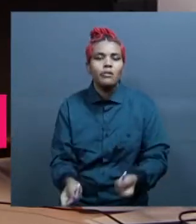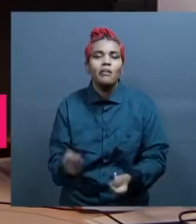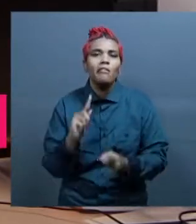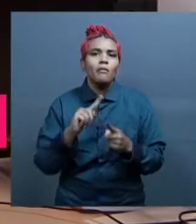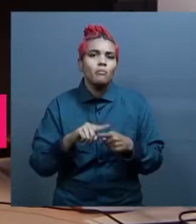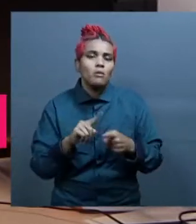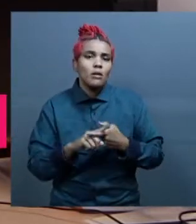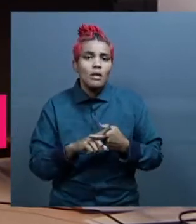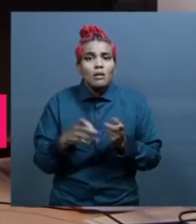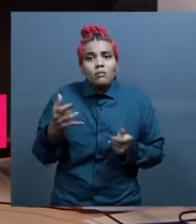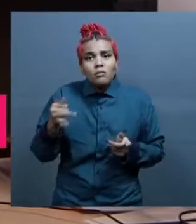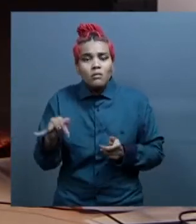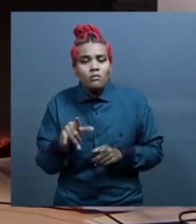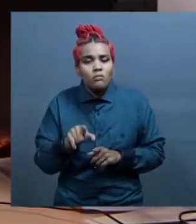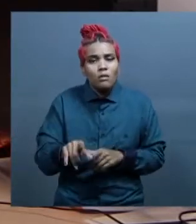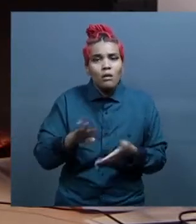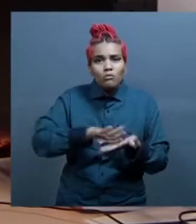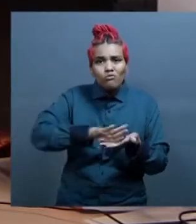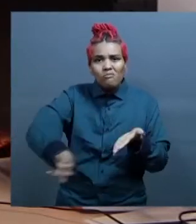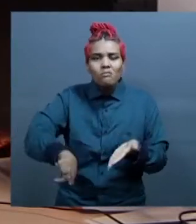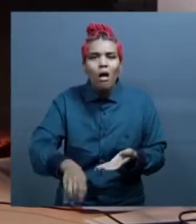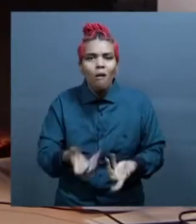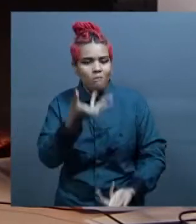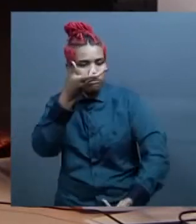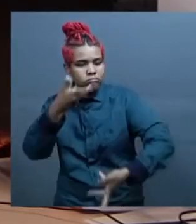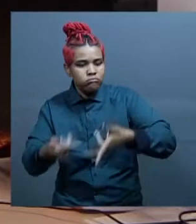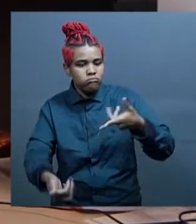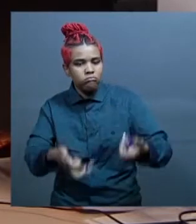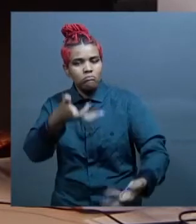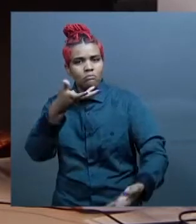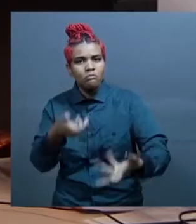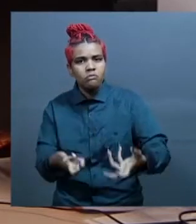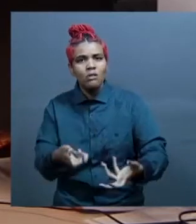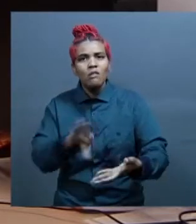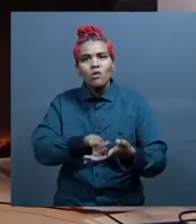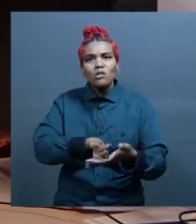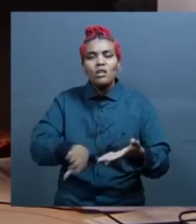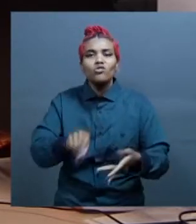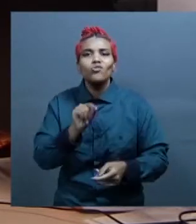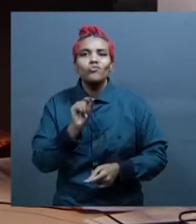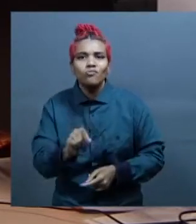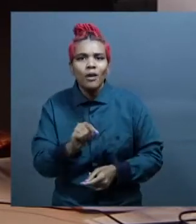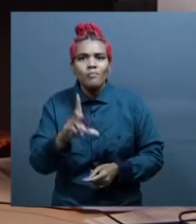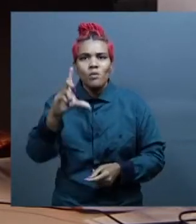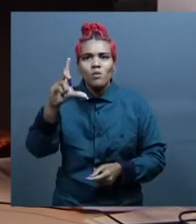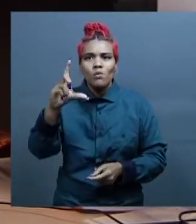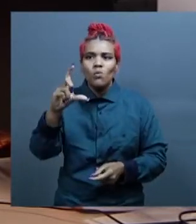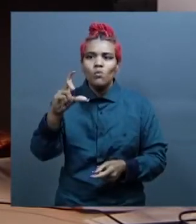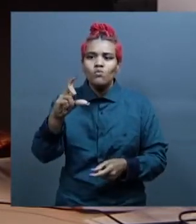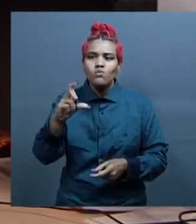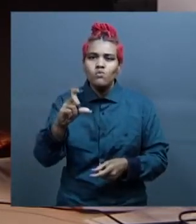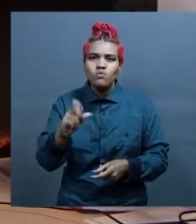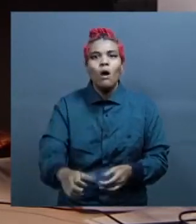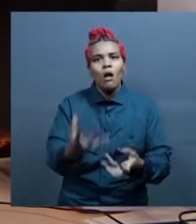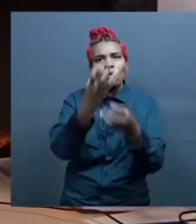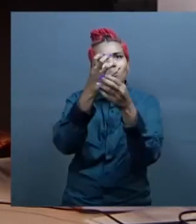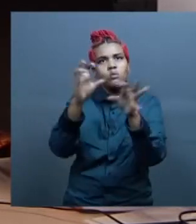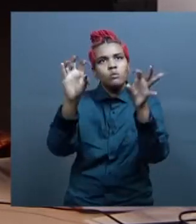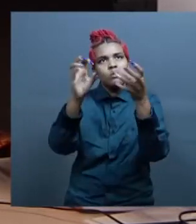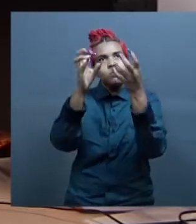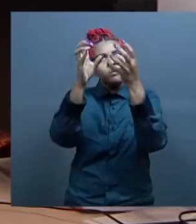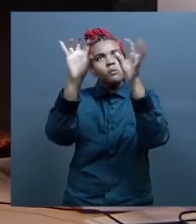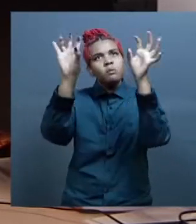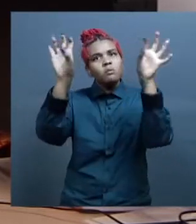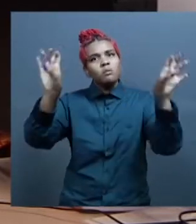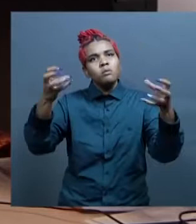representa 50 anos de 50% das emissões de gases efeito estufa do brasil aí tem a setor agropecuário limite em torno de 25% dos